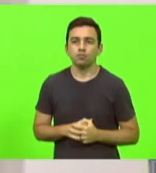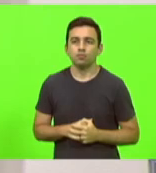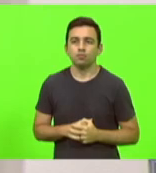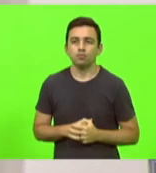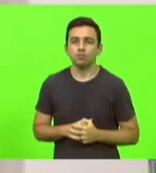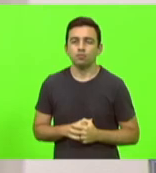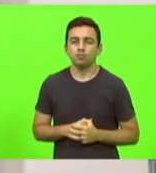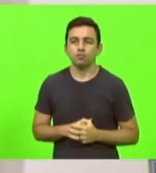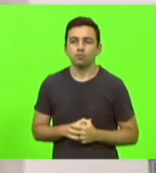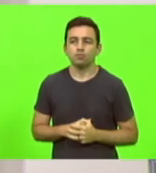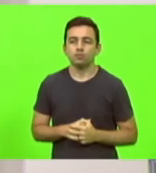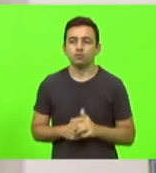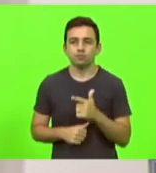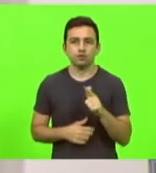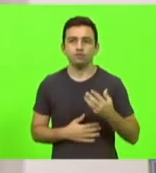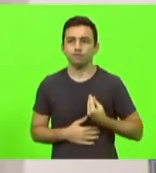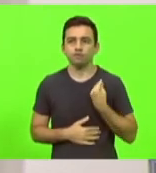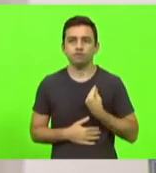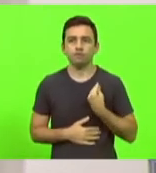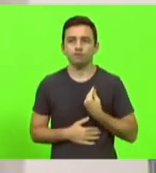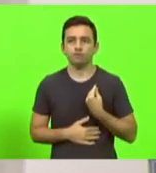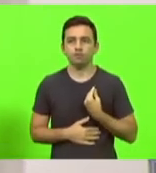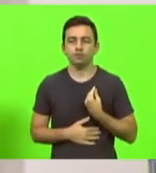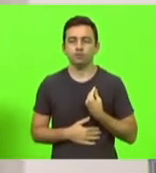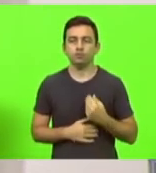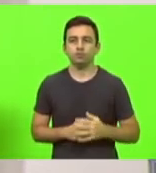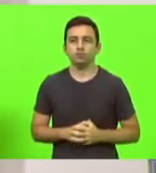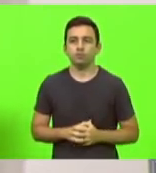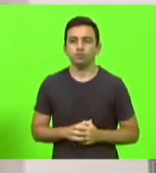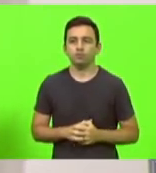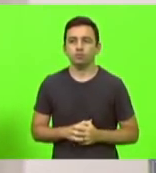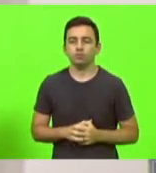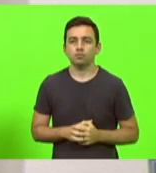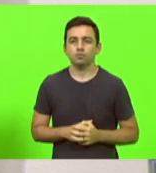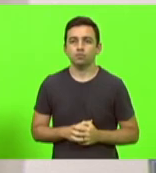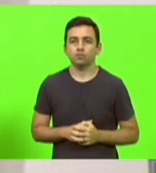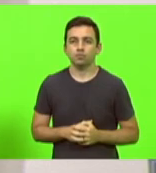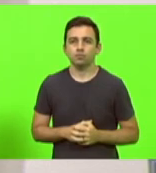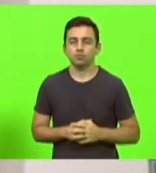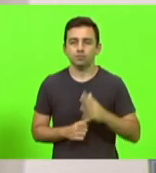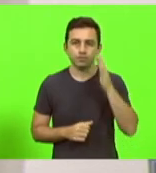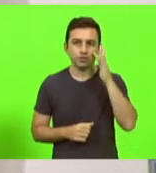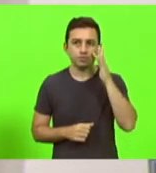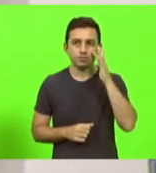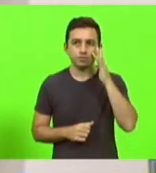Não se encontra presente. Como vota o deputado Felipe Estevão?